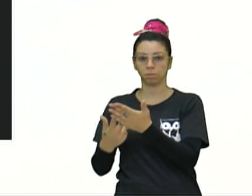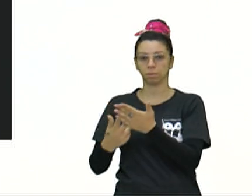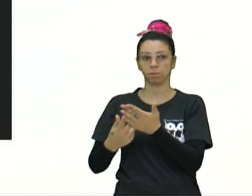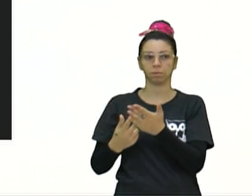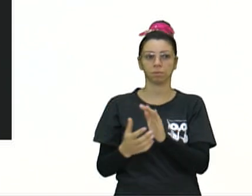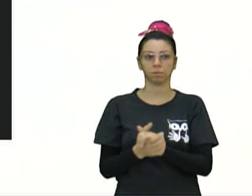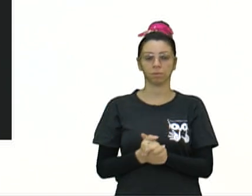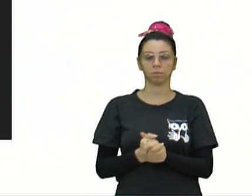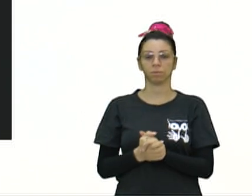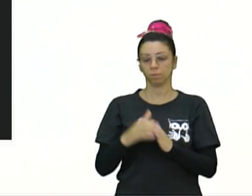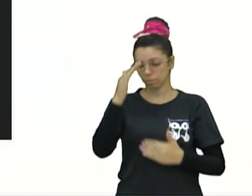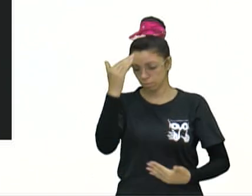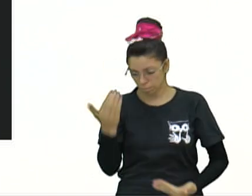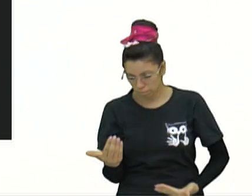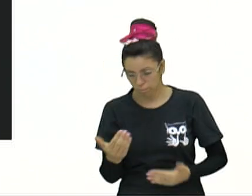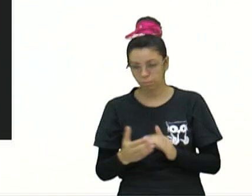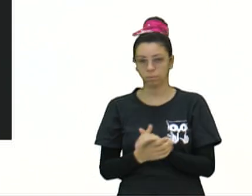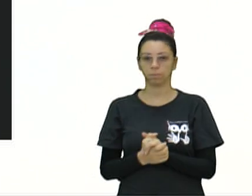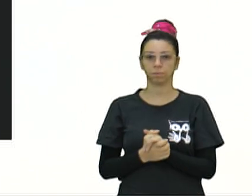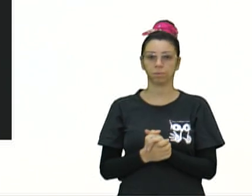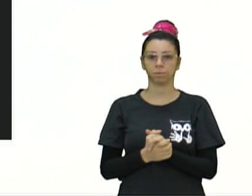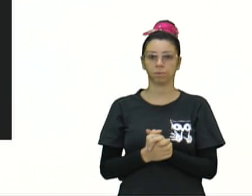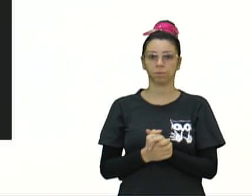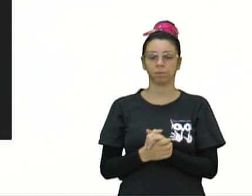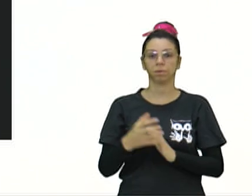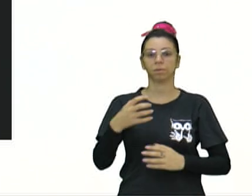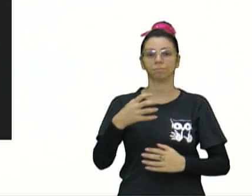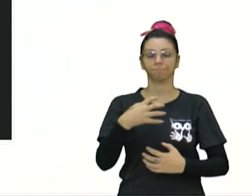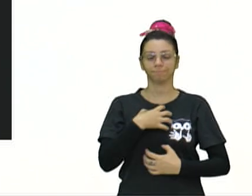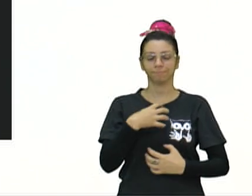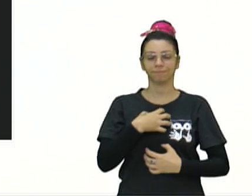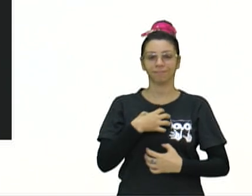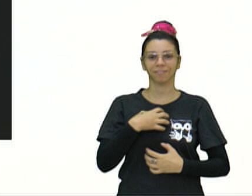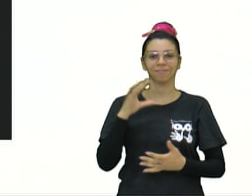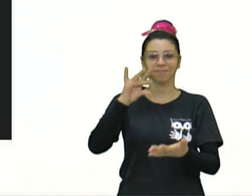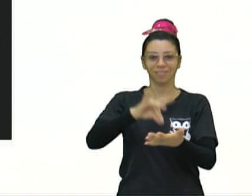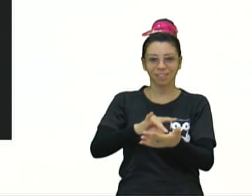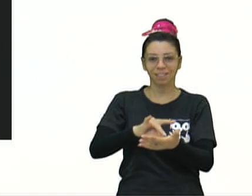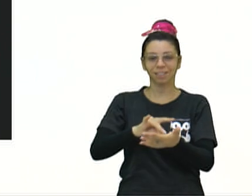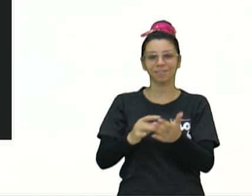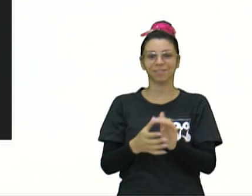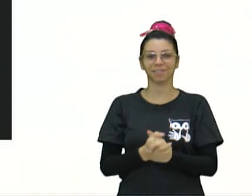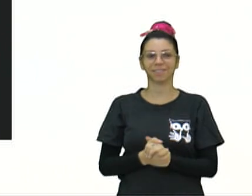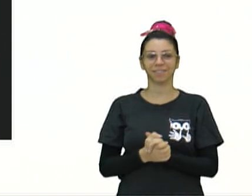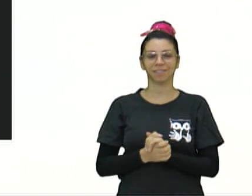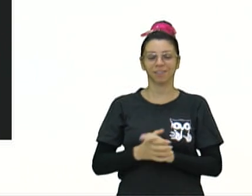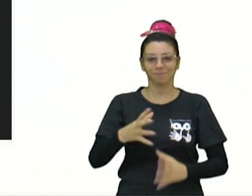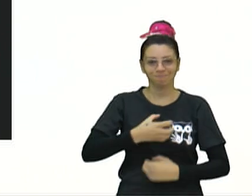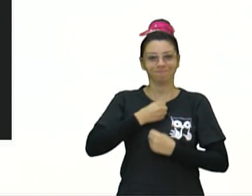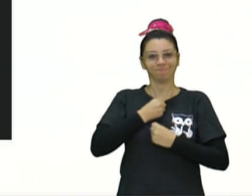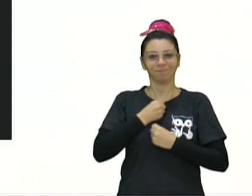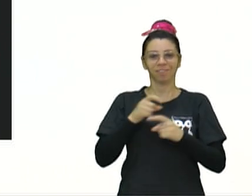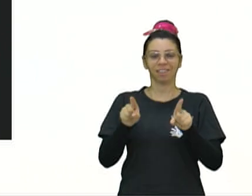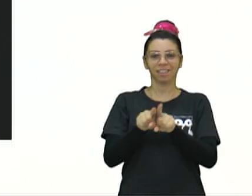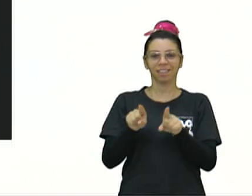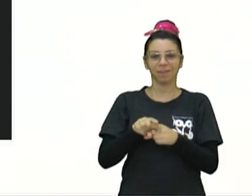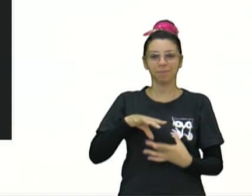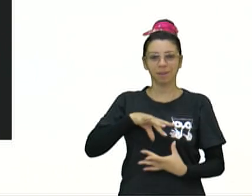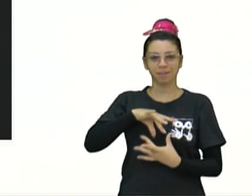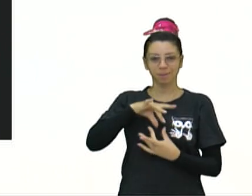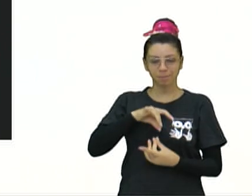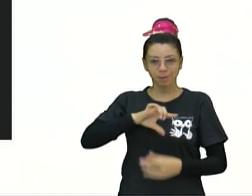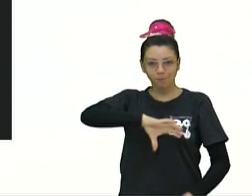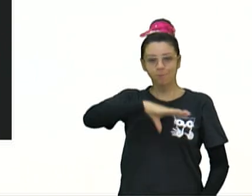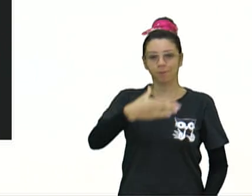deles é cortesia, integridade, perseverança, autocontrole e espírito